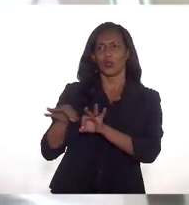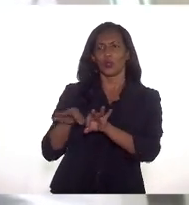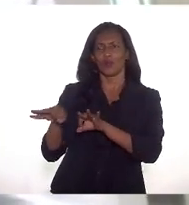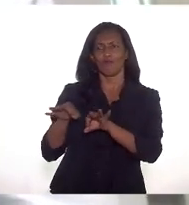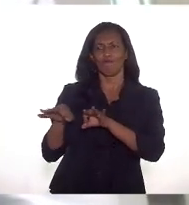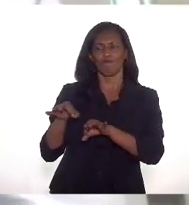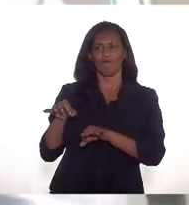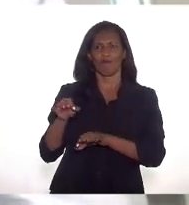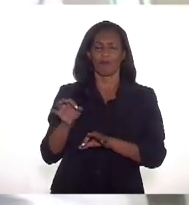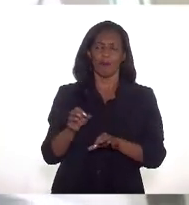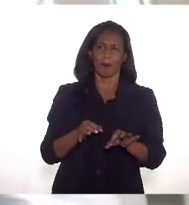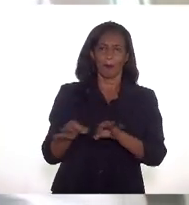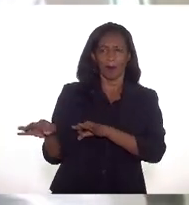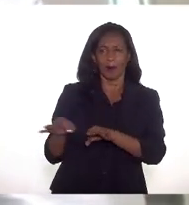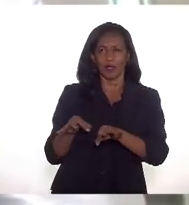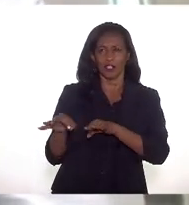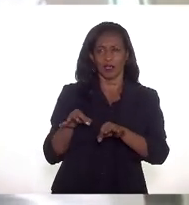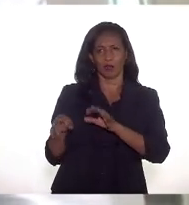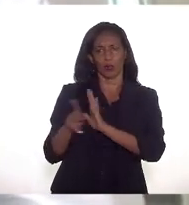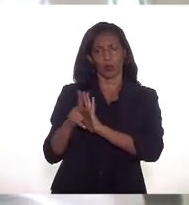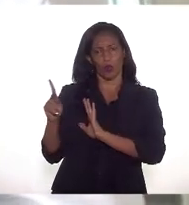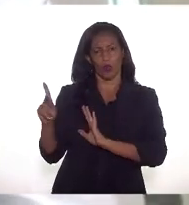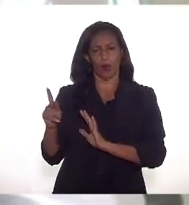da peça é feita pela Secretaria de Planejamento.